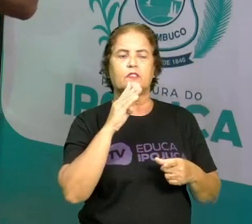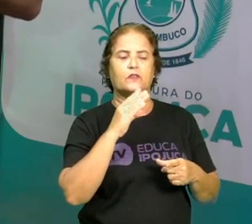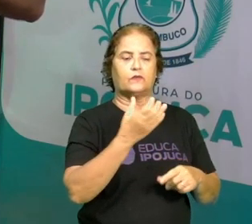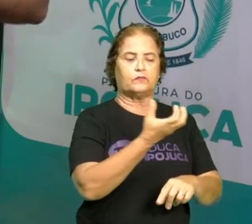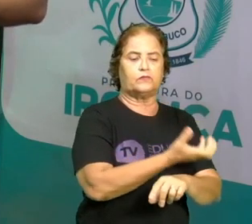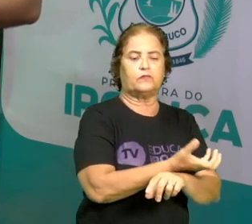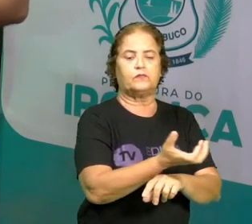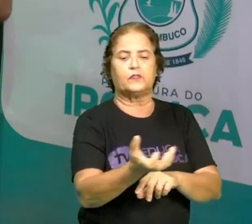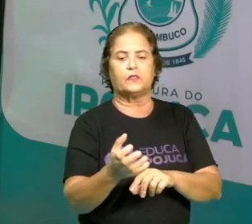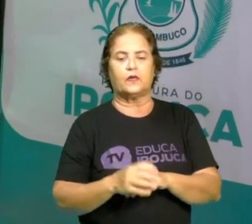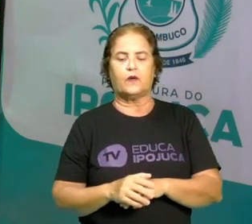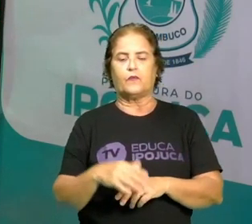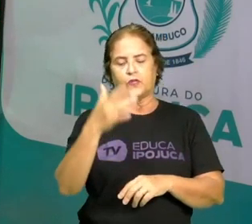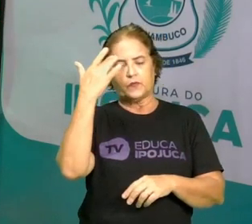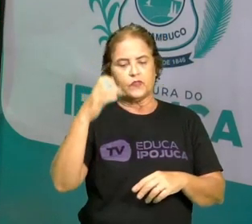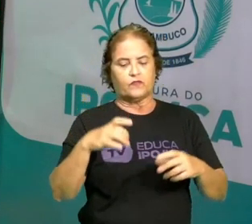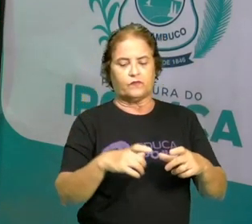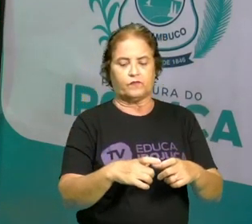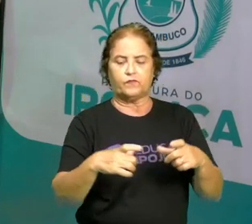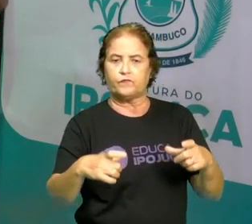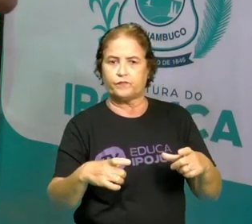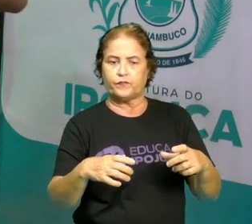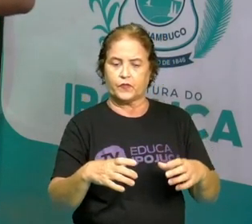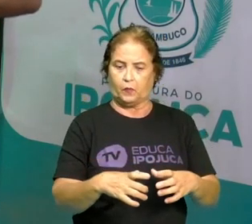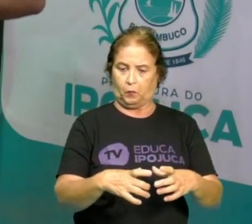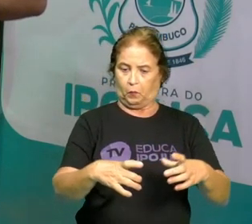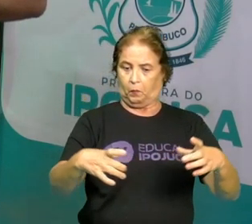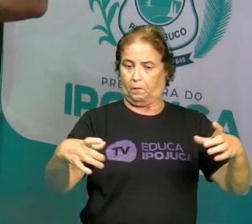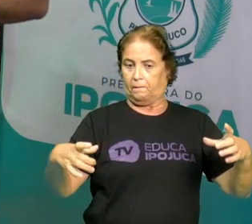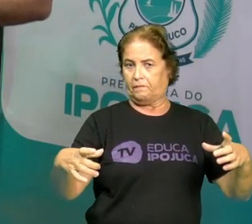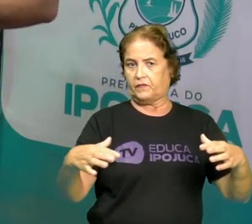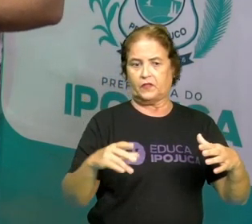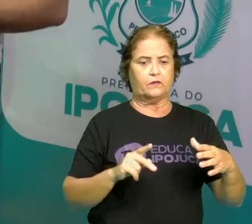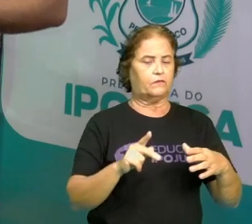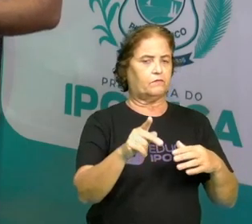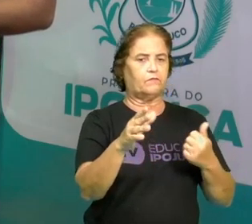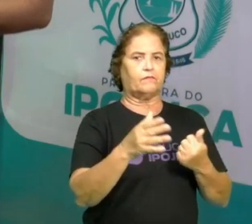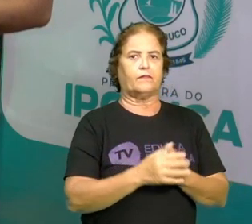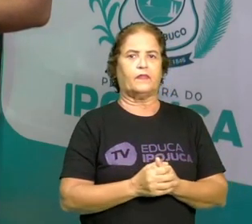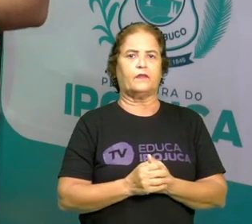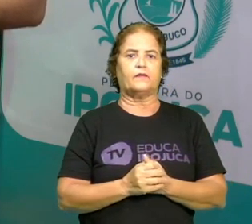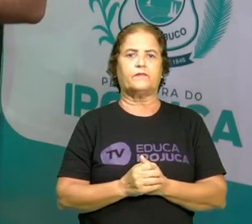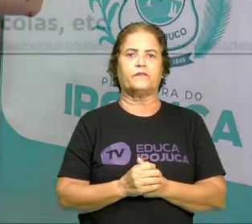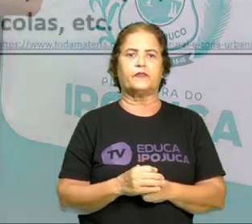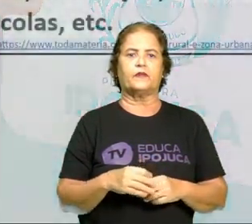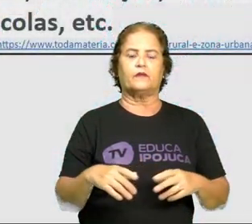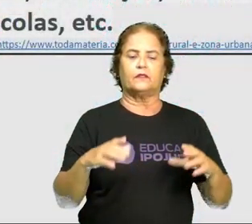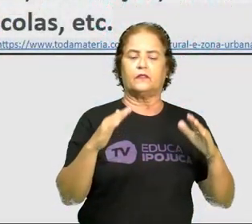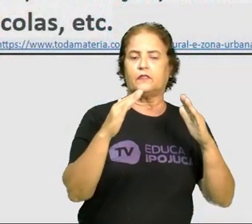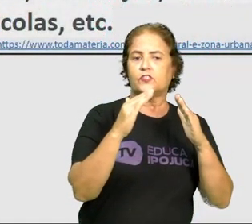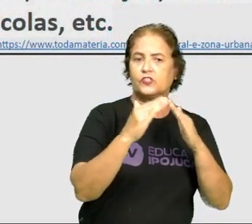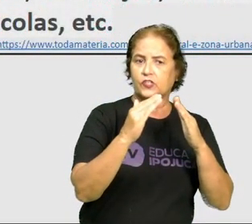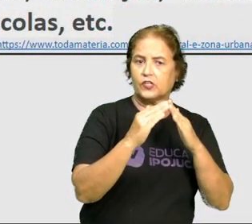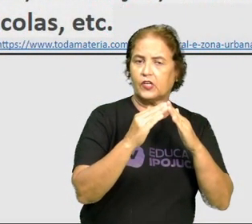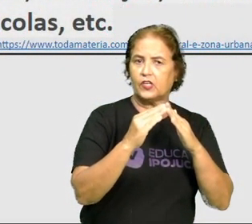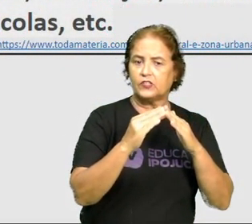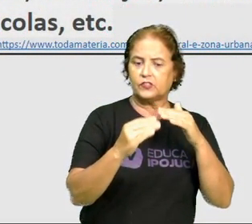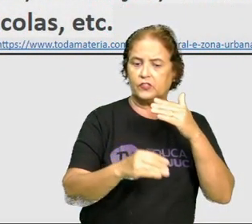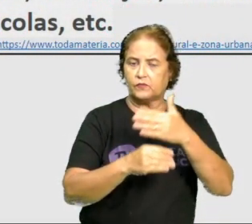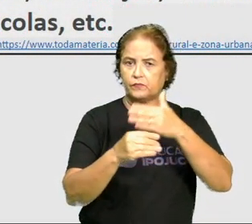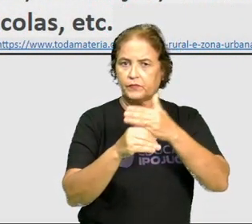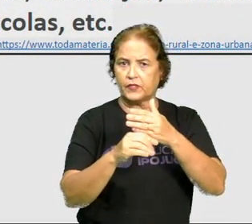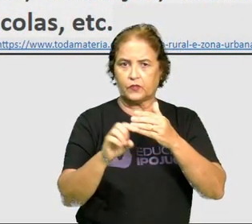em sítios, chácaras, fazendas, etc. As casas não são construídas perto uma das